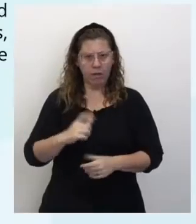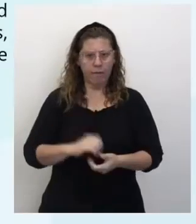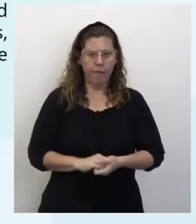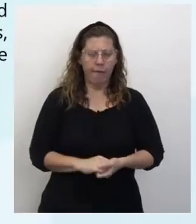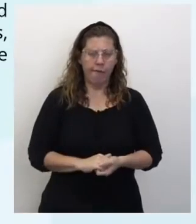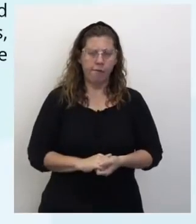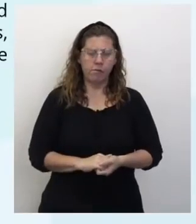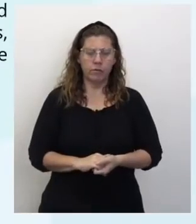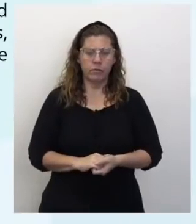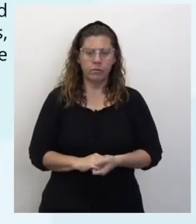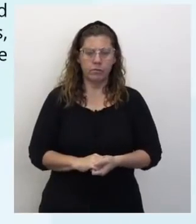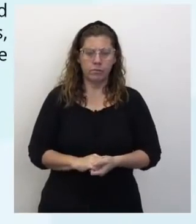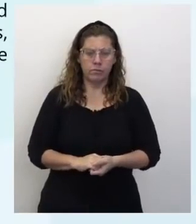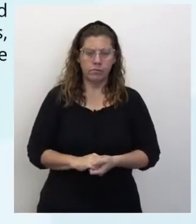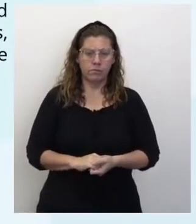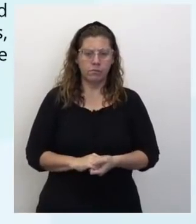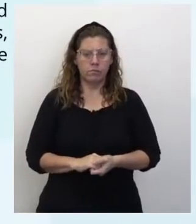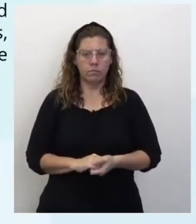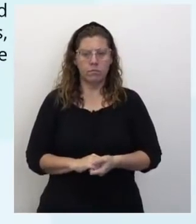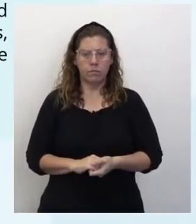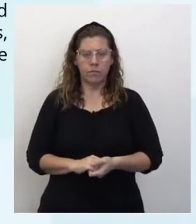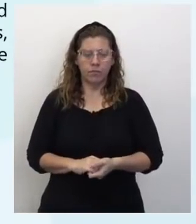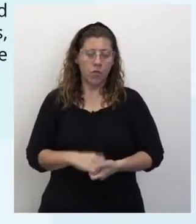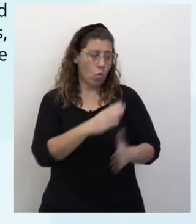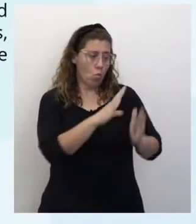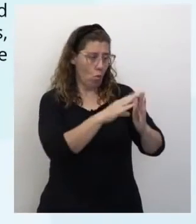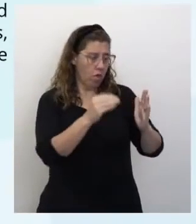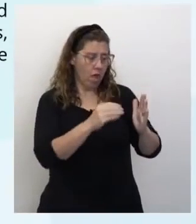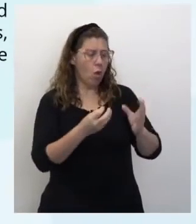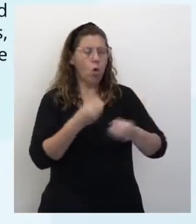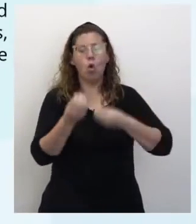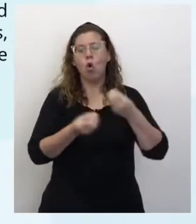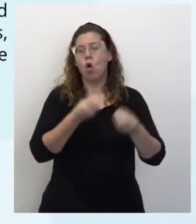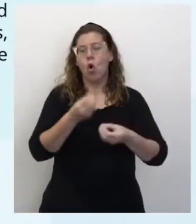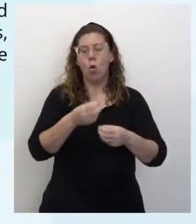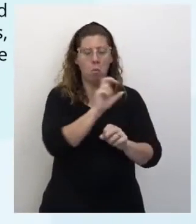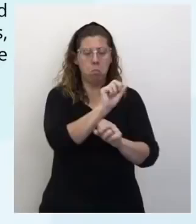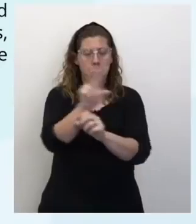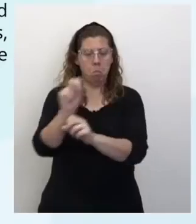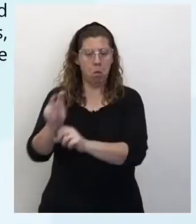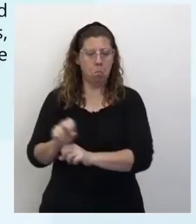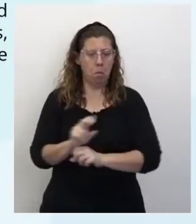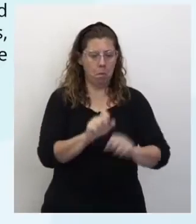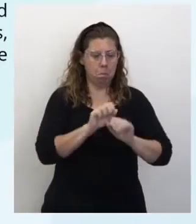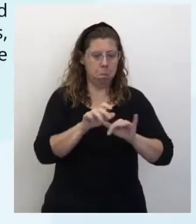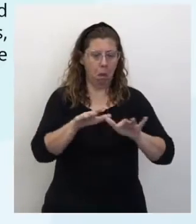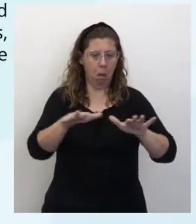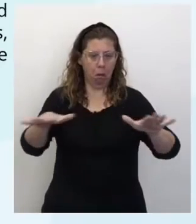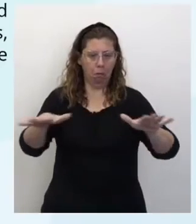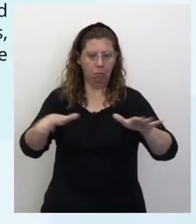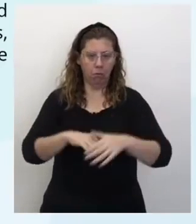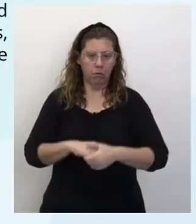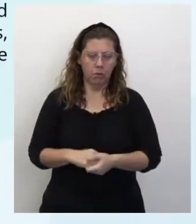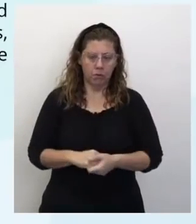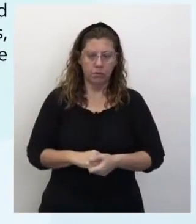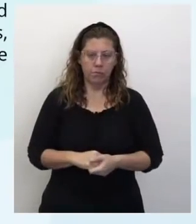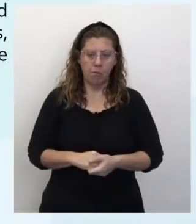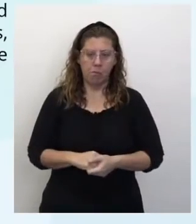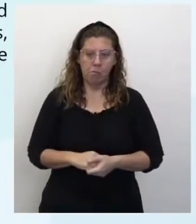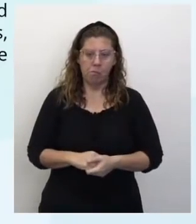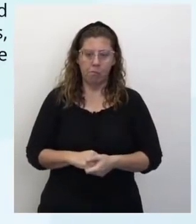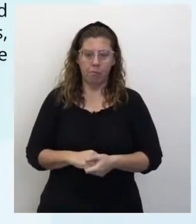viruses spread to different organisms. Um exemplo seria como os vírus eles se espalham para outros organismos. Biologist